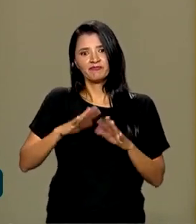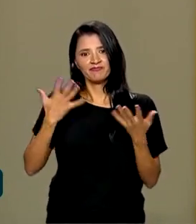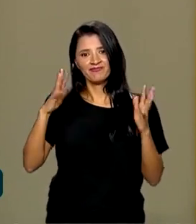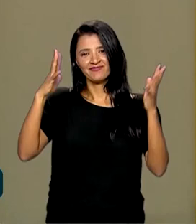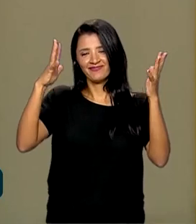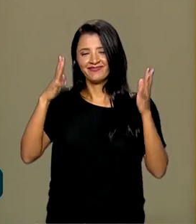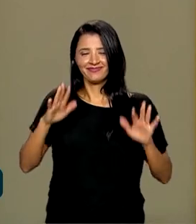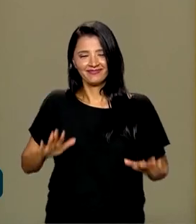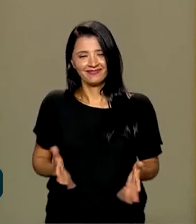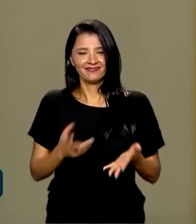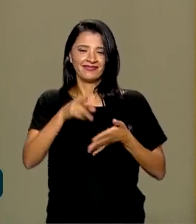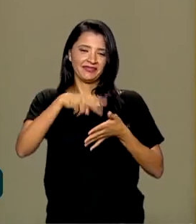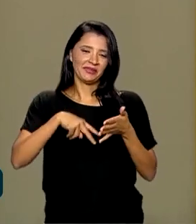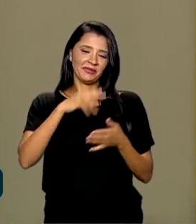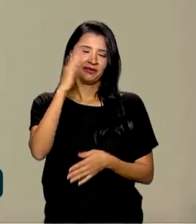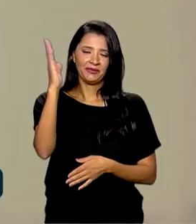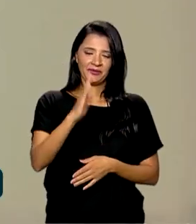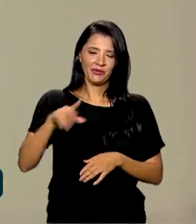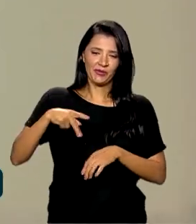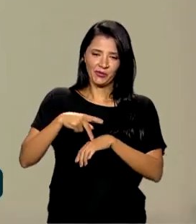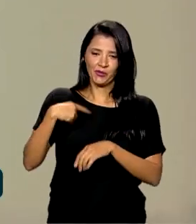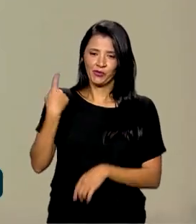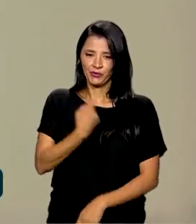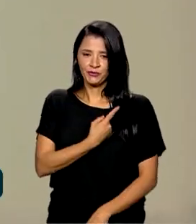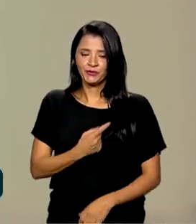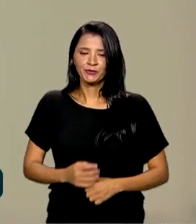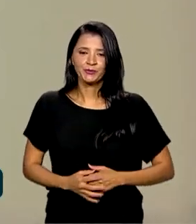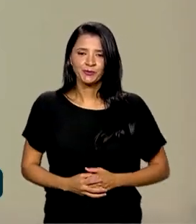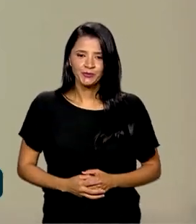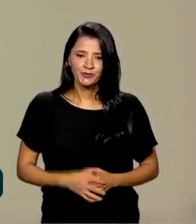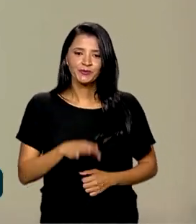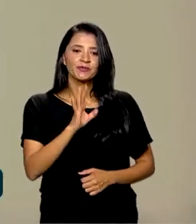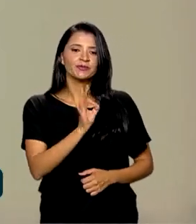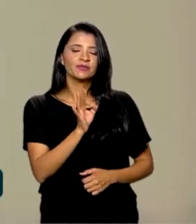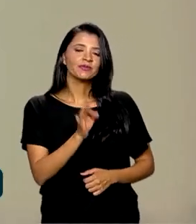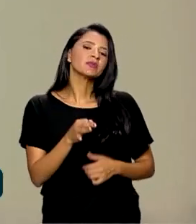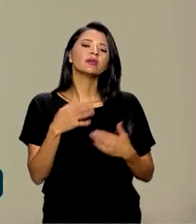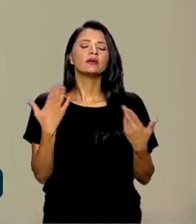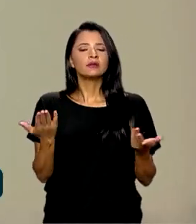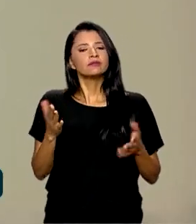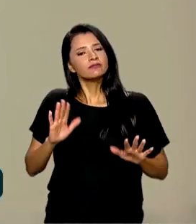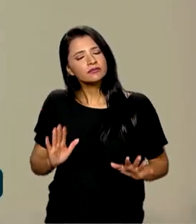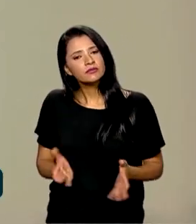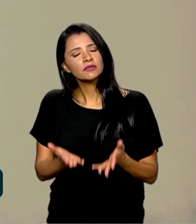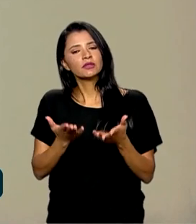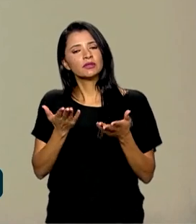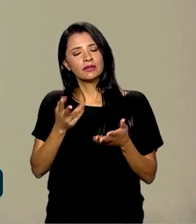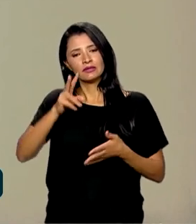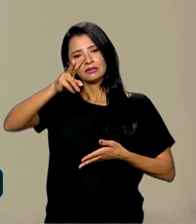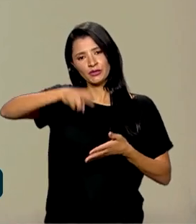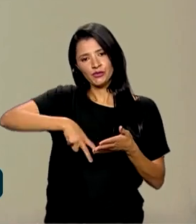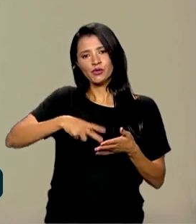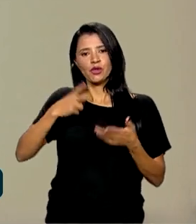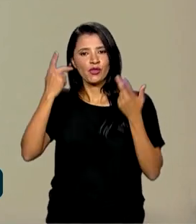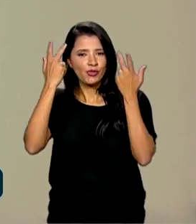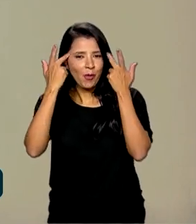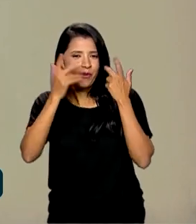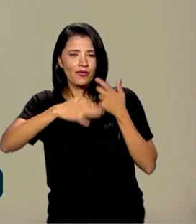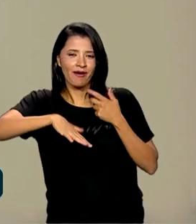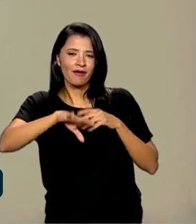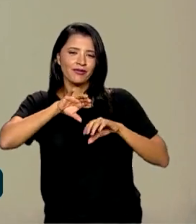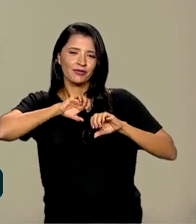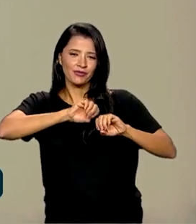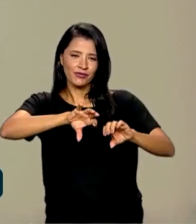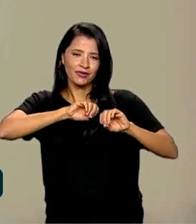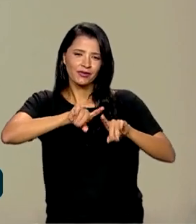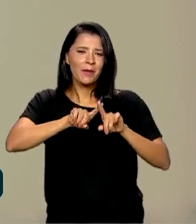da leitura em nosso país. Com certeza. Ações assim de incentivo à leitura são comuns no âmbito da educação. Agora, do ponto de